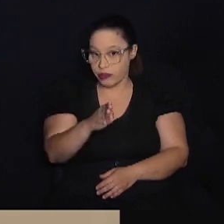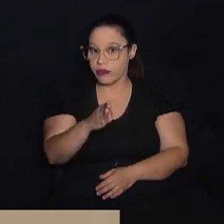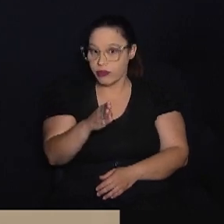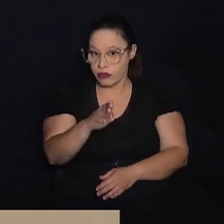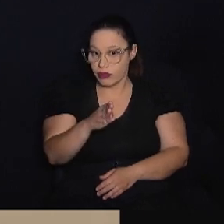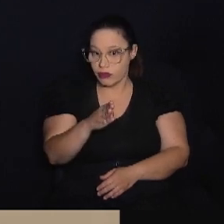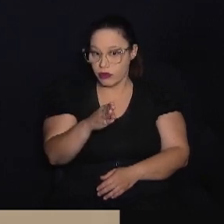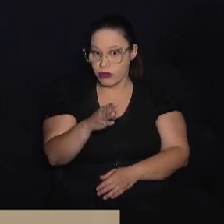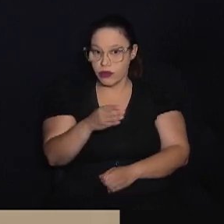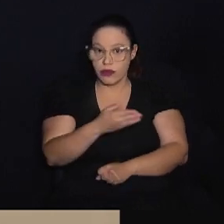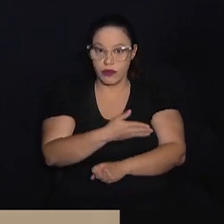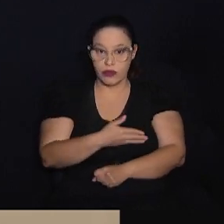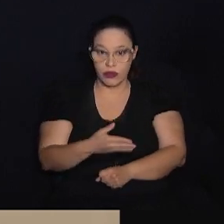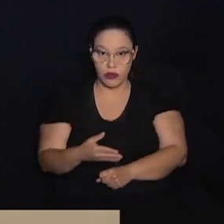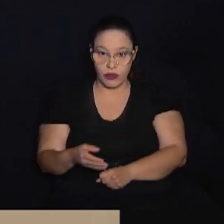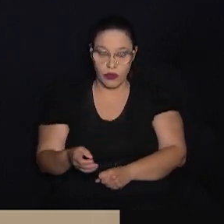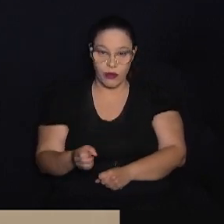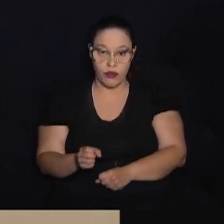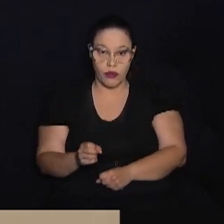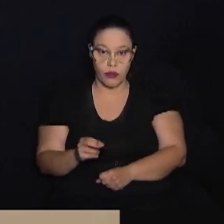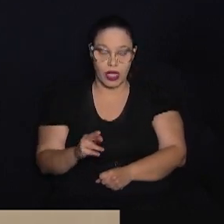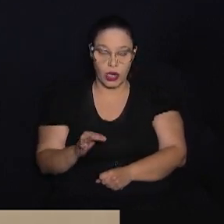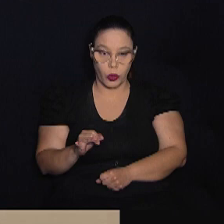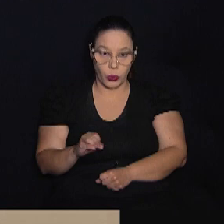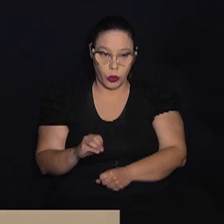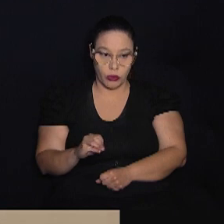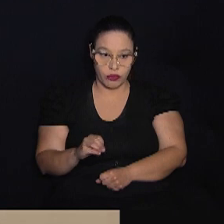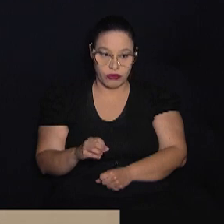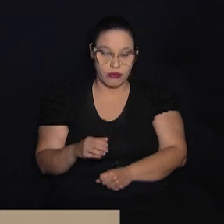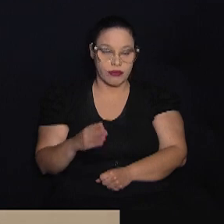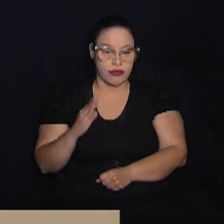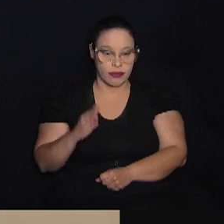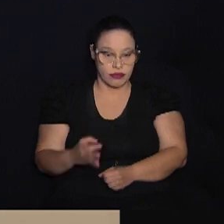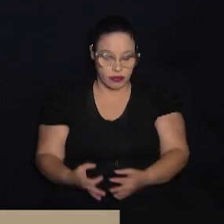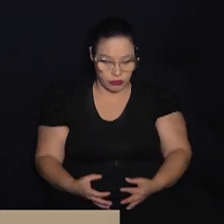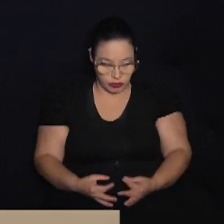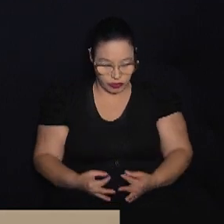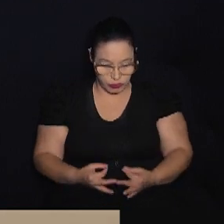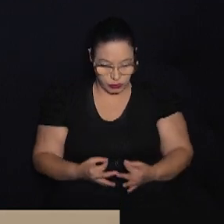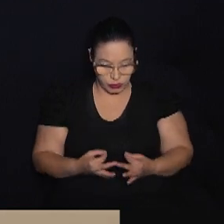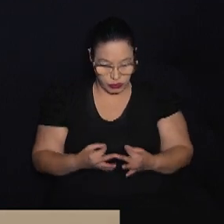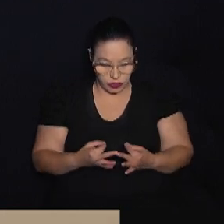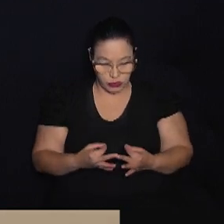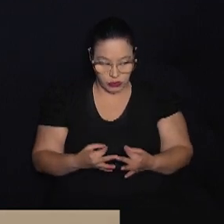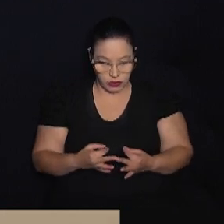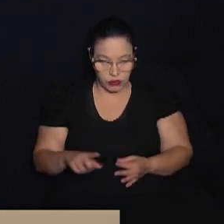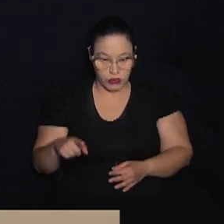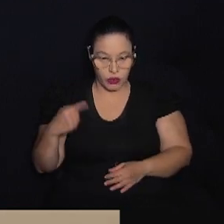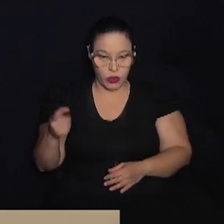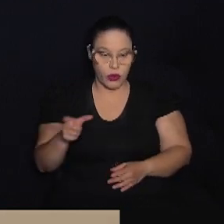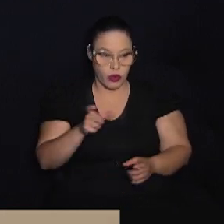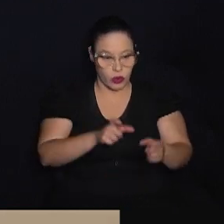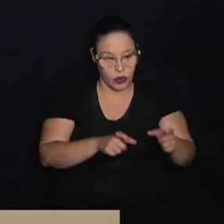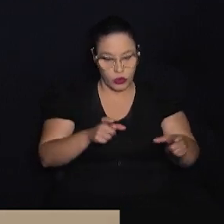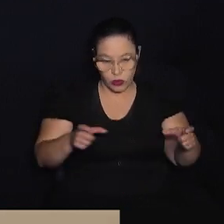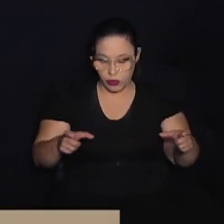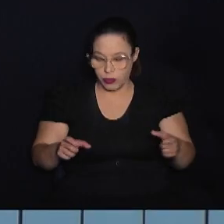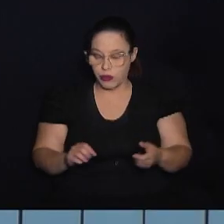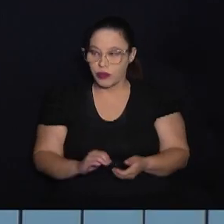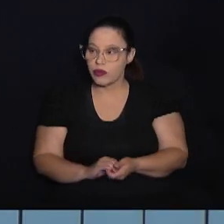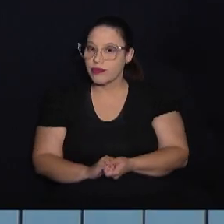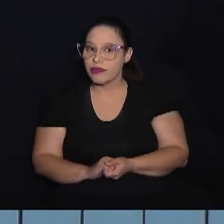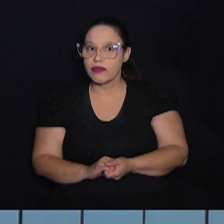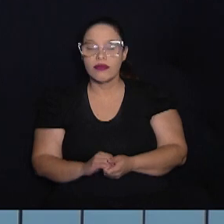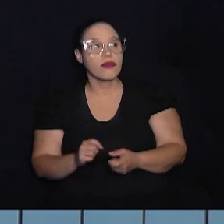aqueles brancos, né? Os brancos, eles têm mais chance de ter câncer de bexiga do que os outros pacientes.